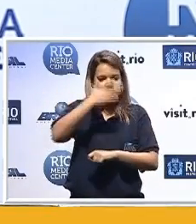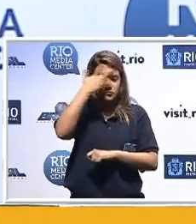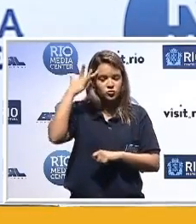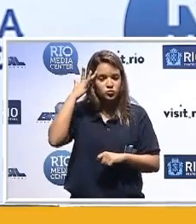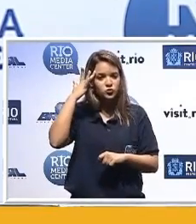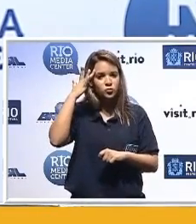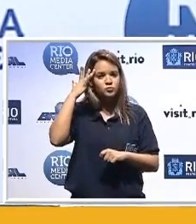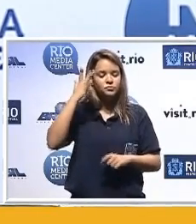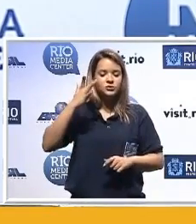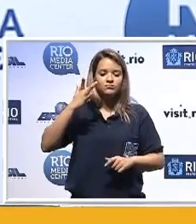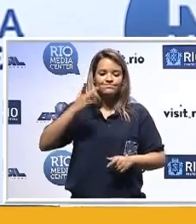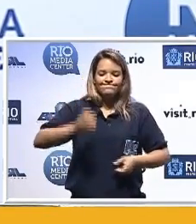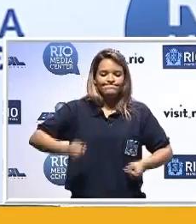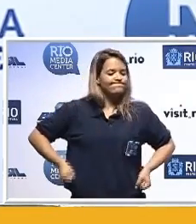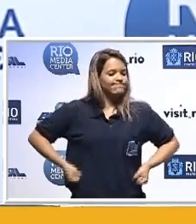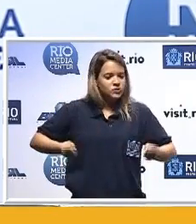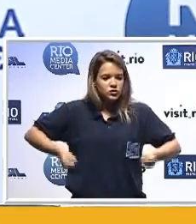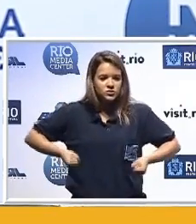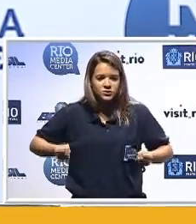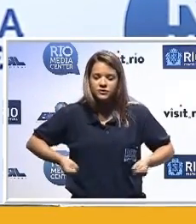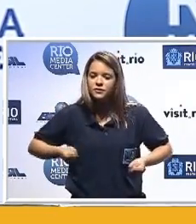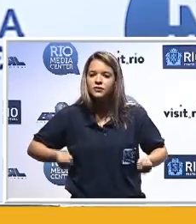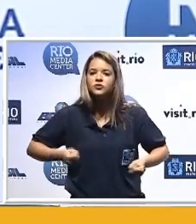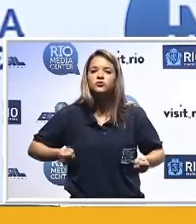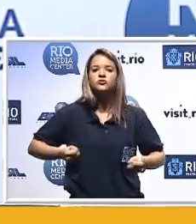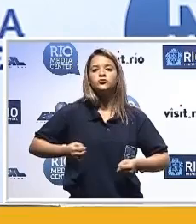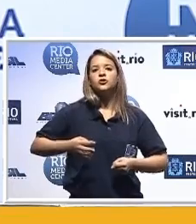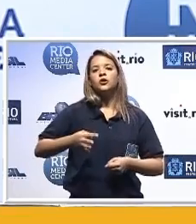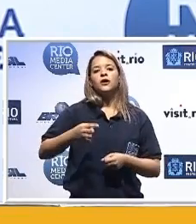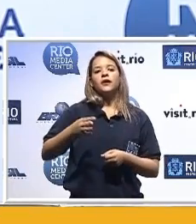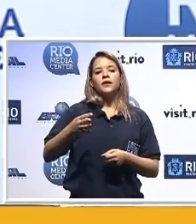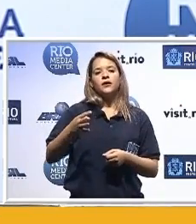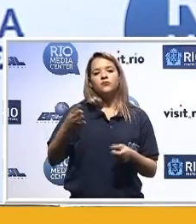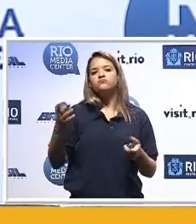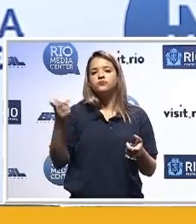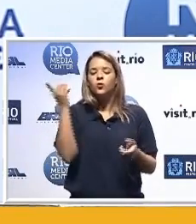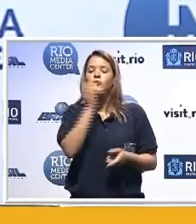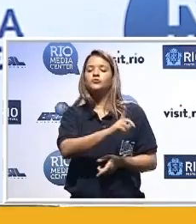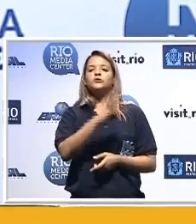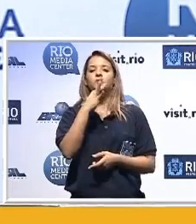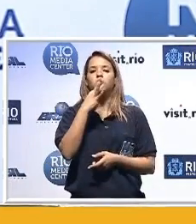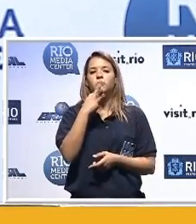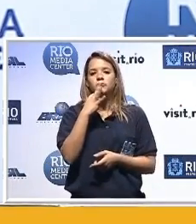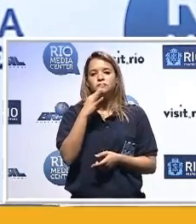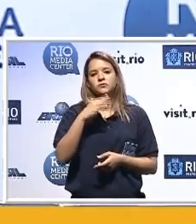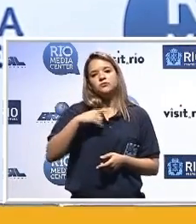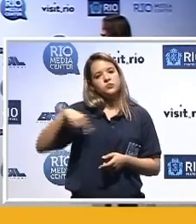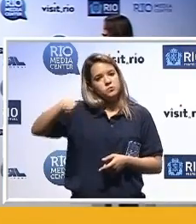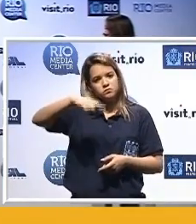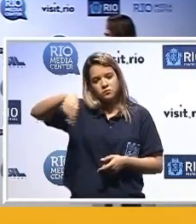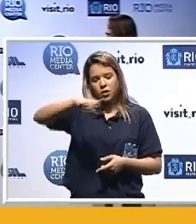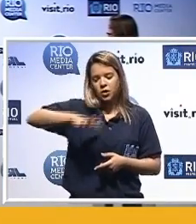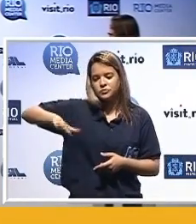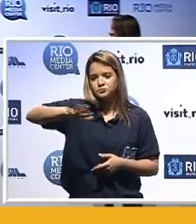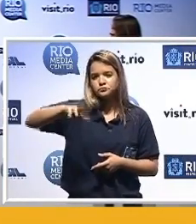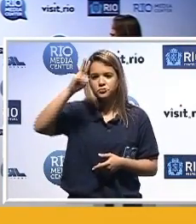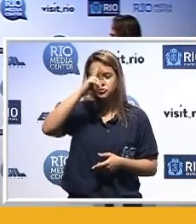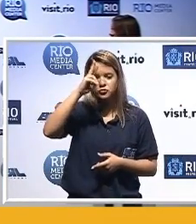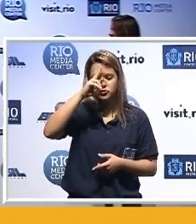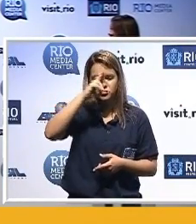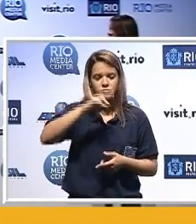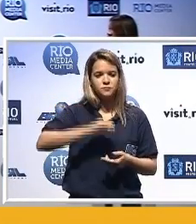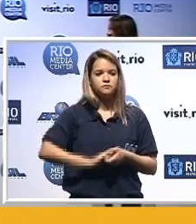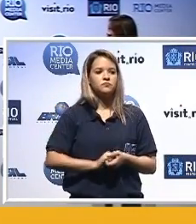que o cadeirante possa também desfrutar disso, entendeu? Você quer falar alguma coisa? Por favor,